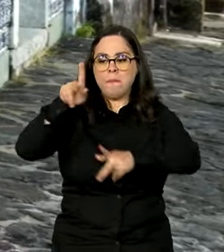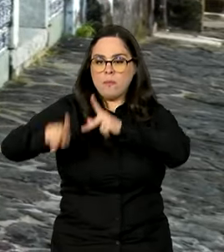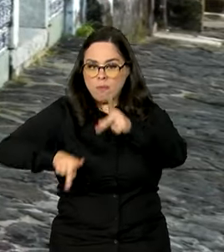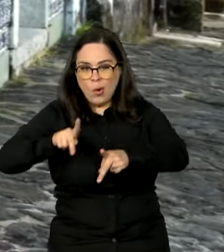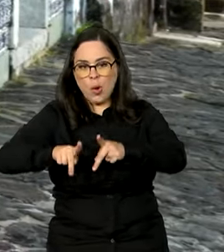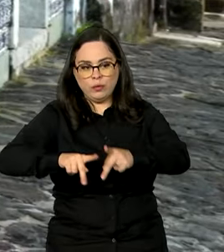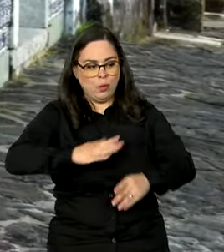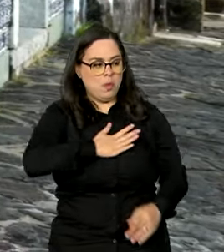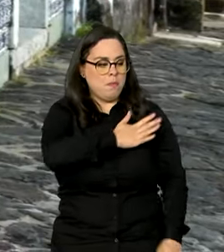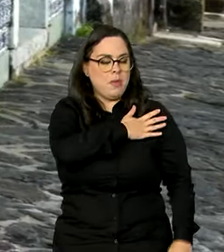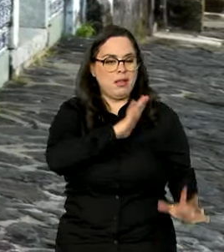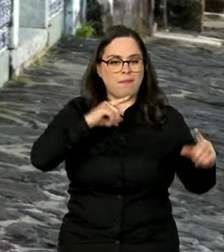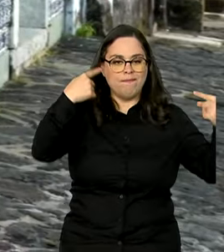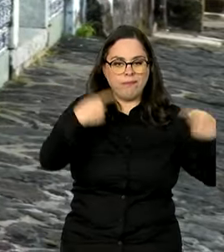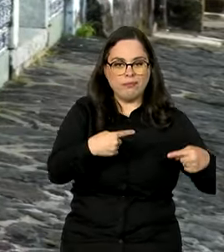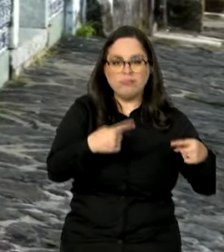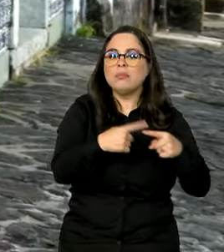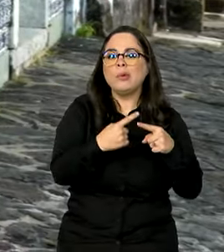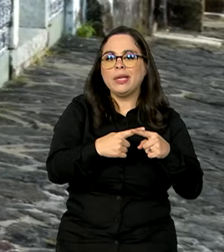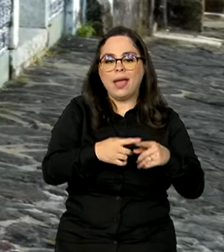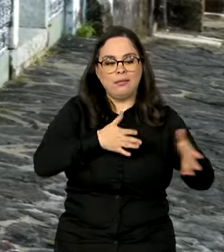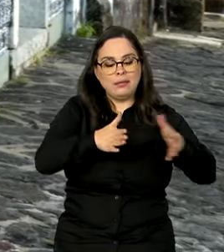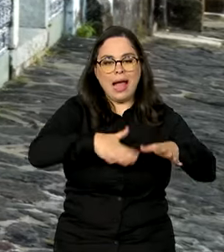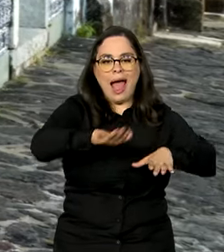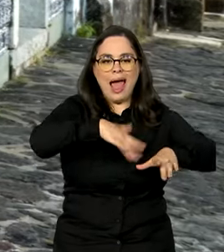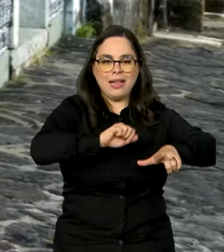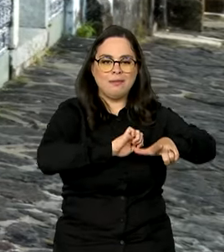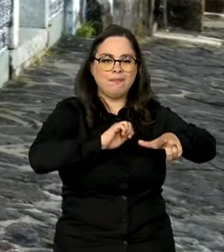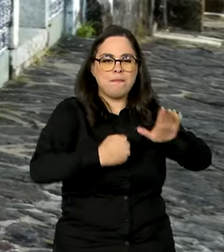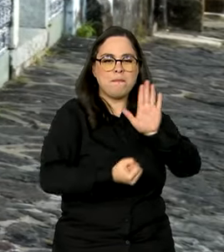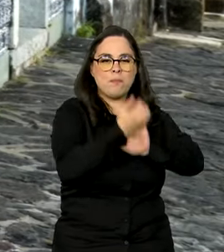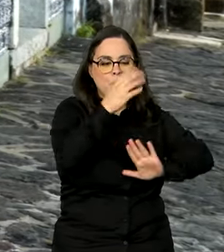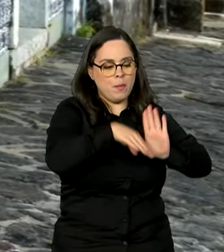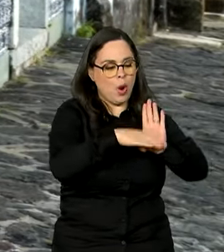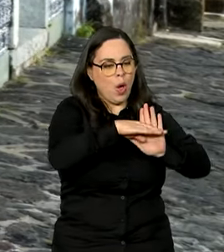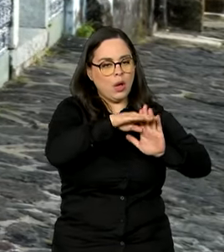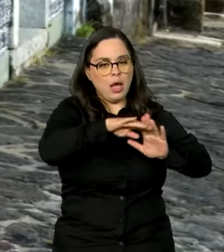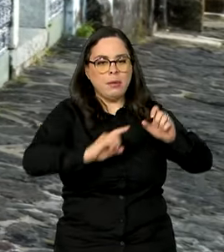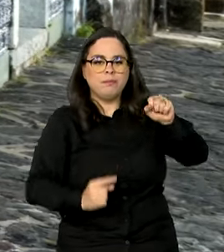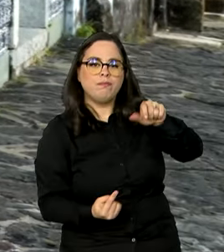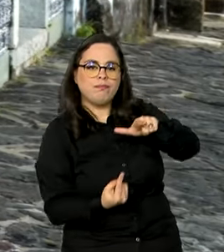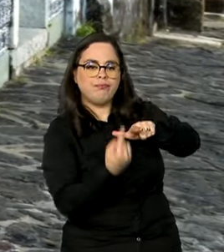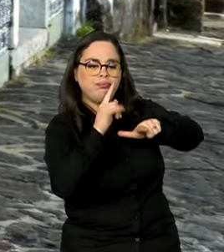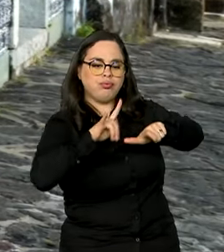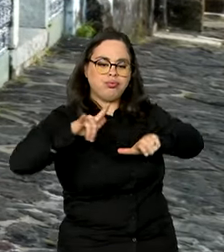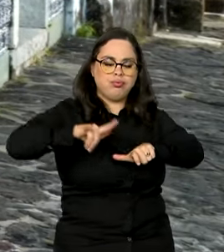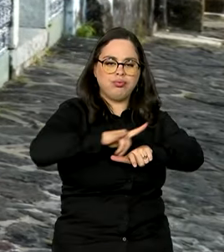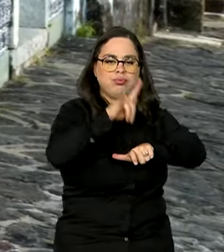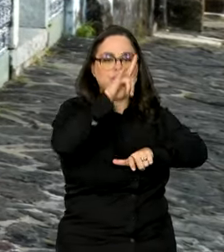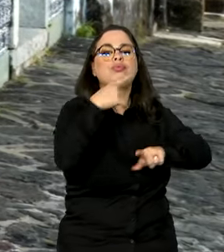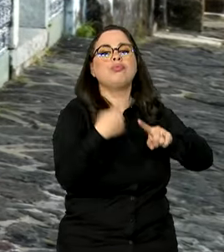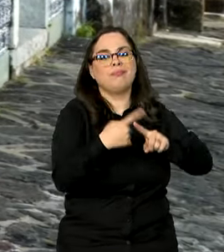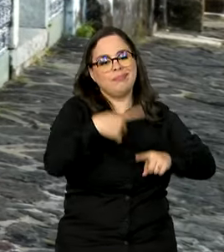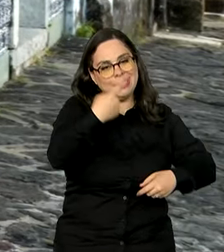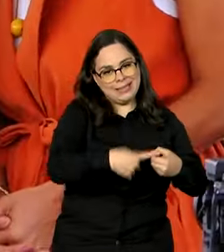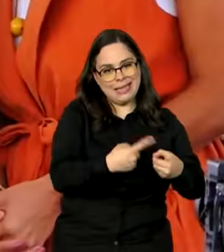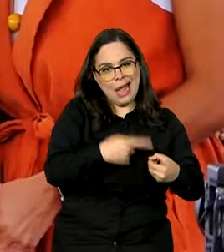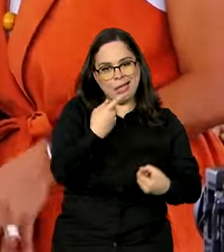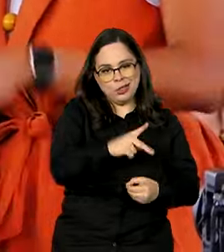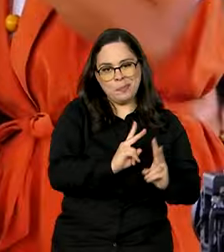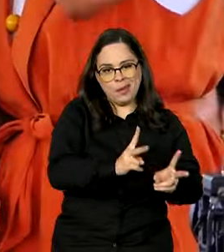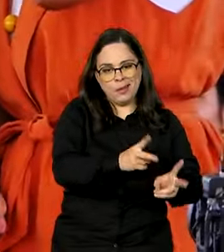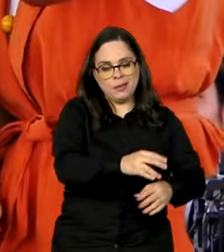militares, que desenvolvem aqui parte do Programa Espacial Brasileiro no centro de lançamento de Alcântara.